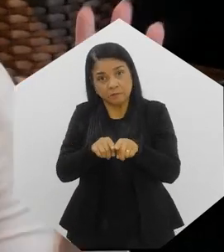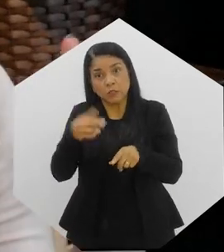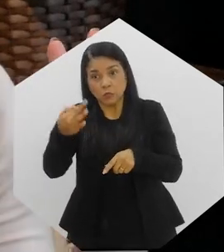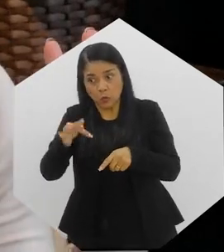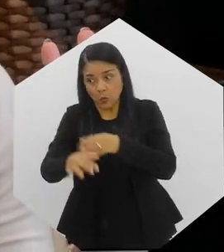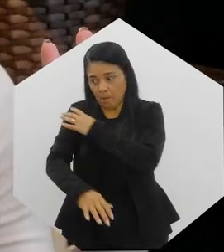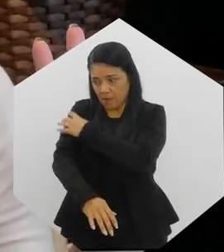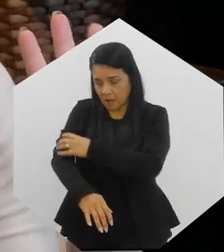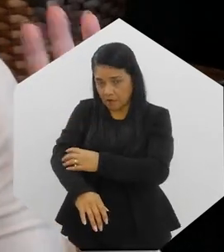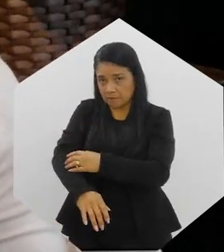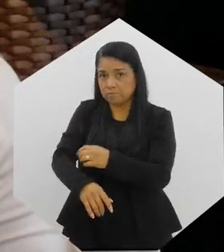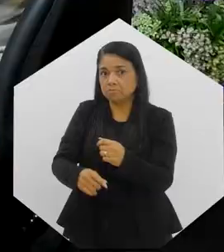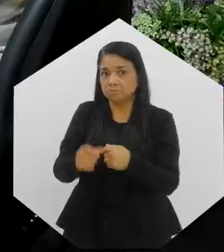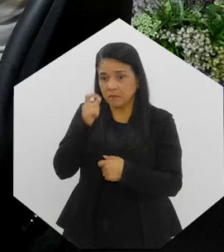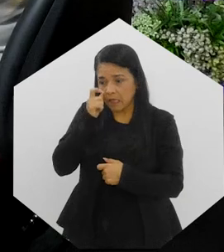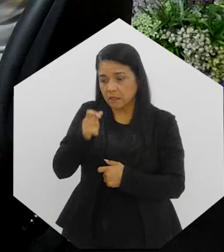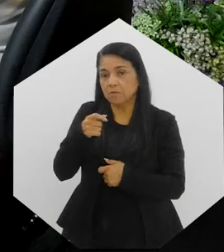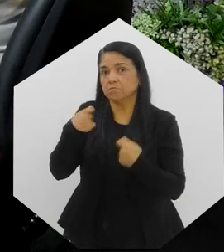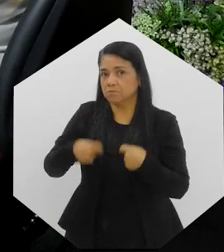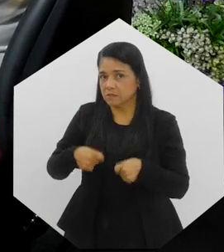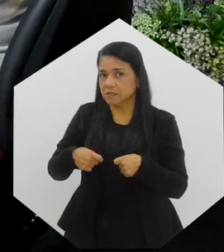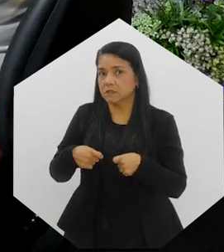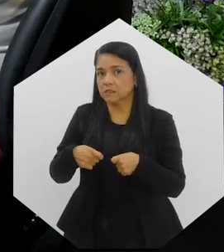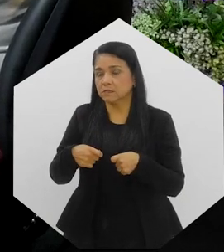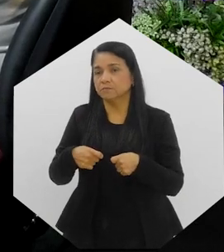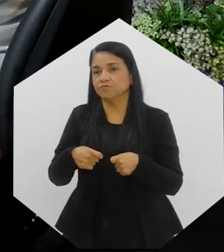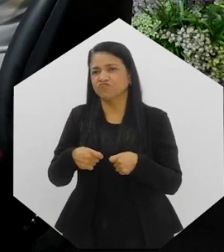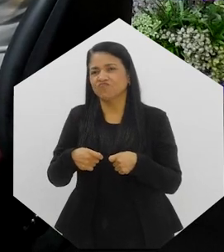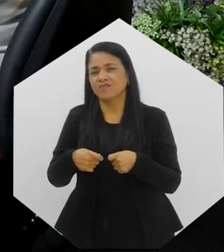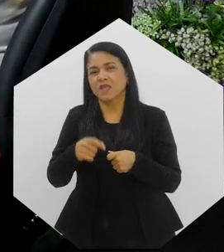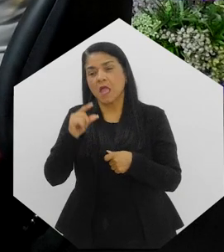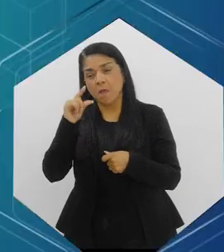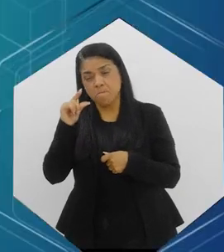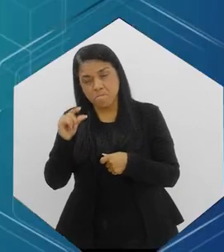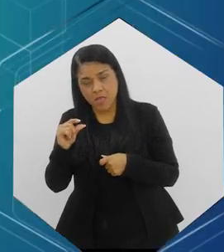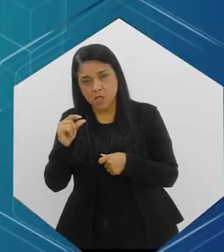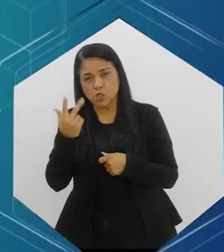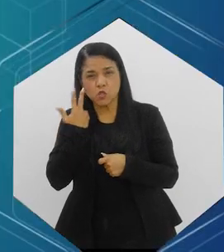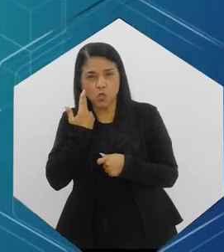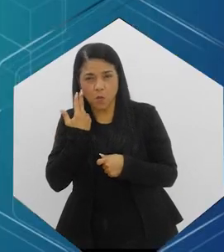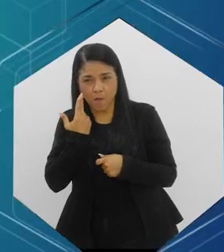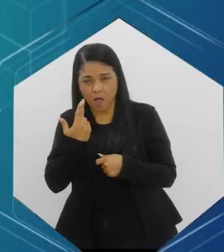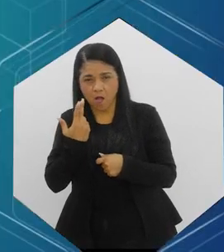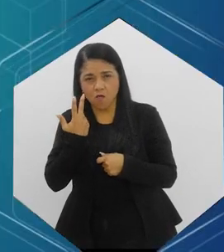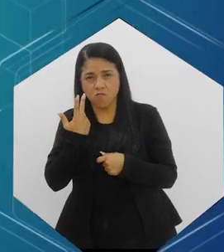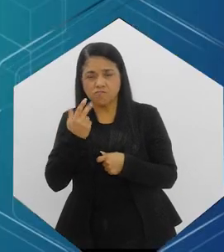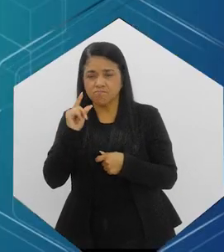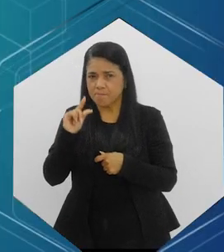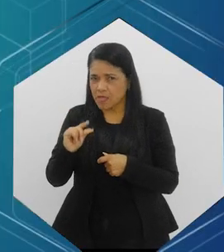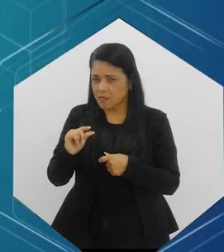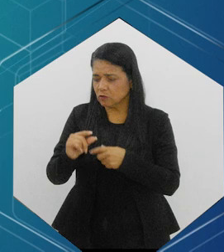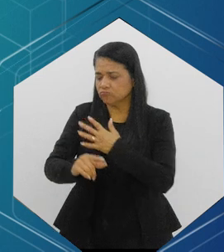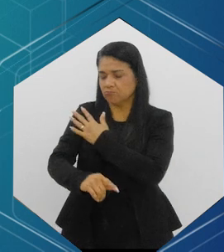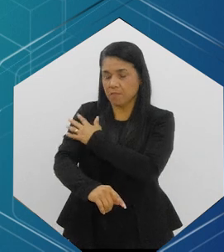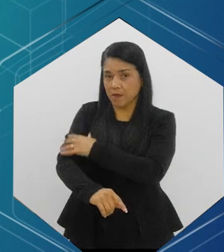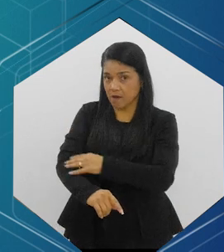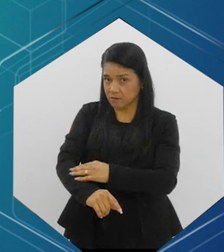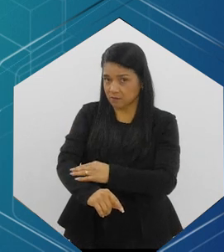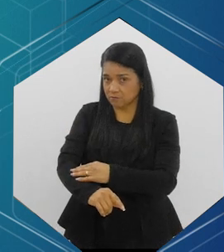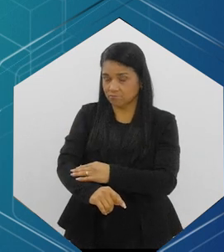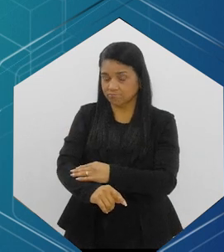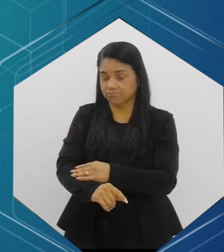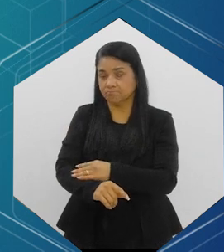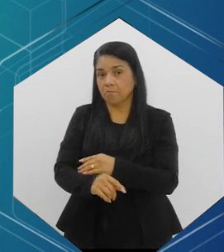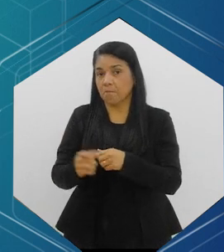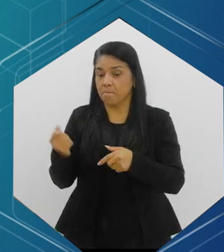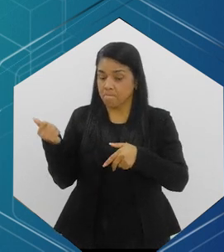no braço também chama atenção, né? Também é muito menos comum a Tá. trombose do membro superior em Tá. relação ao